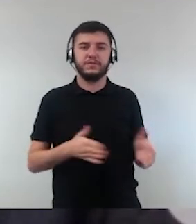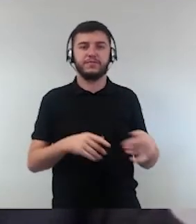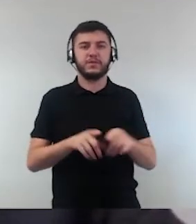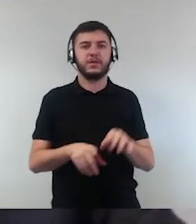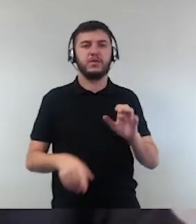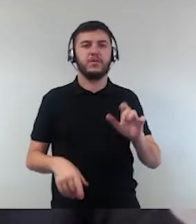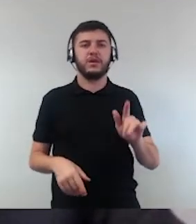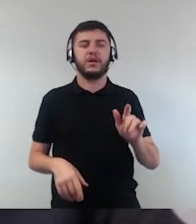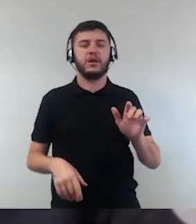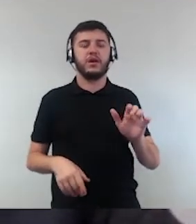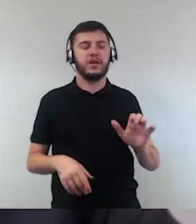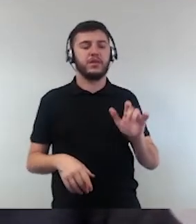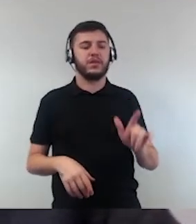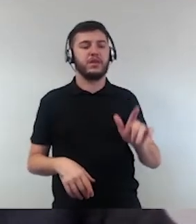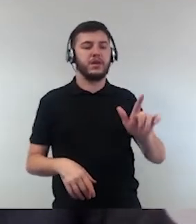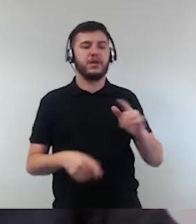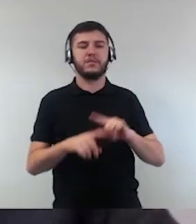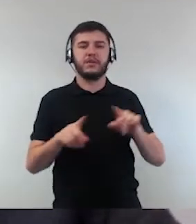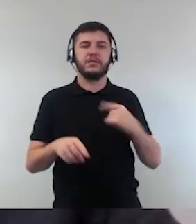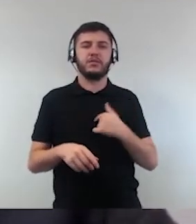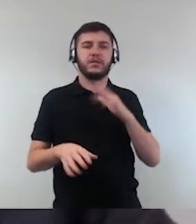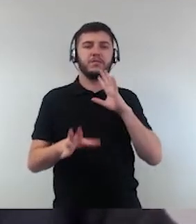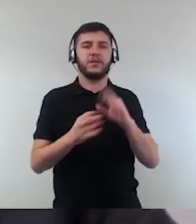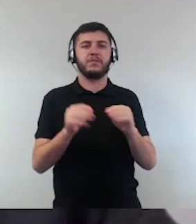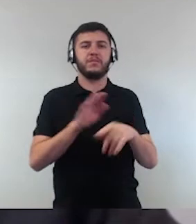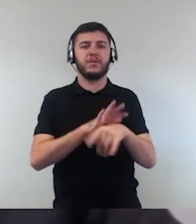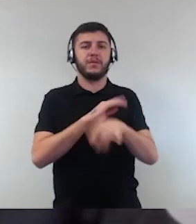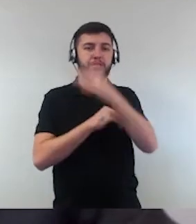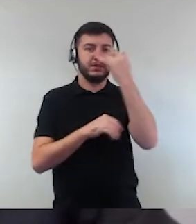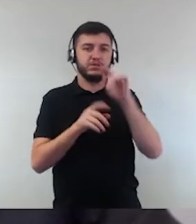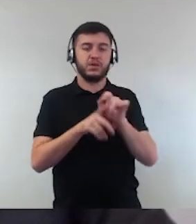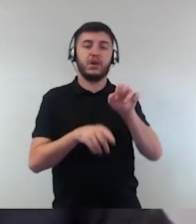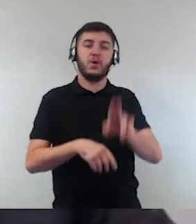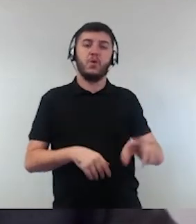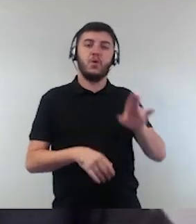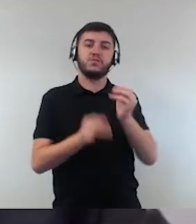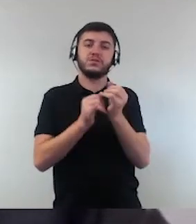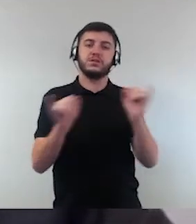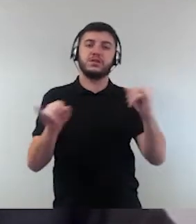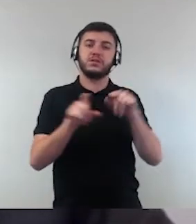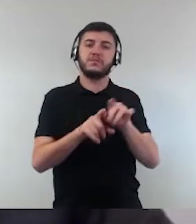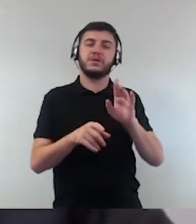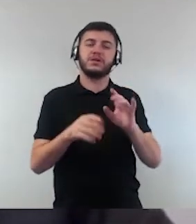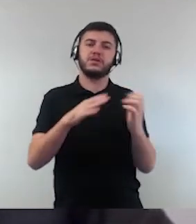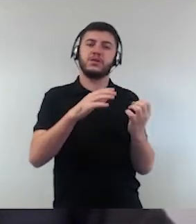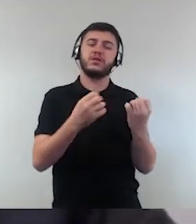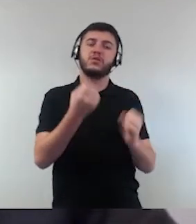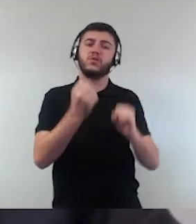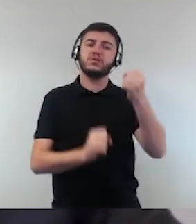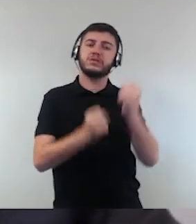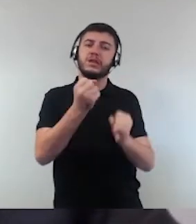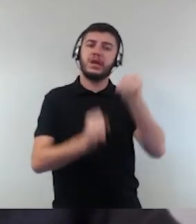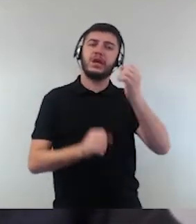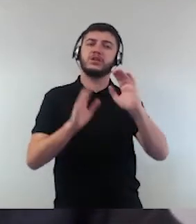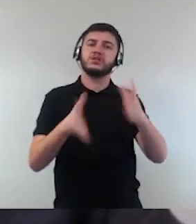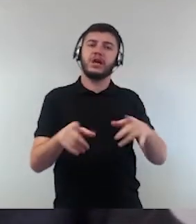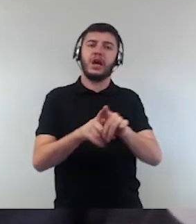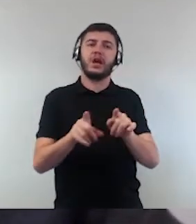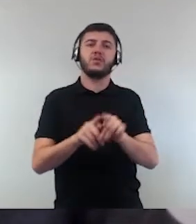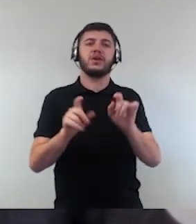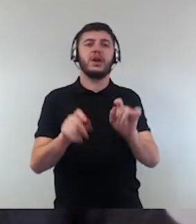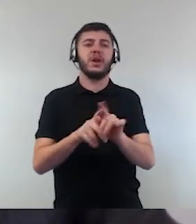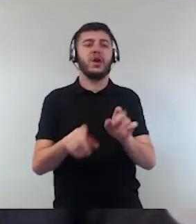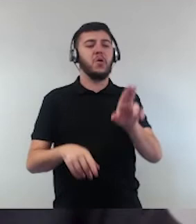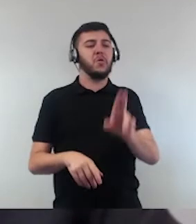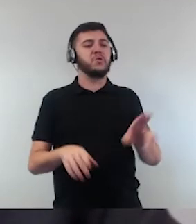porque o camarada que é um consumidor livre, é uma indústria, ele baixou lá a sua demanda sensivelmente, e aí ele não